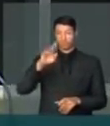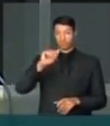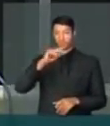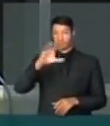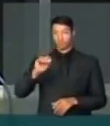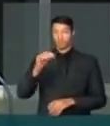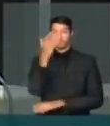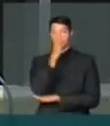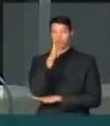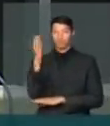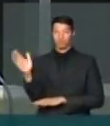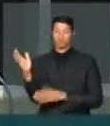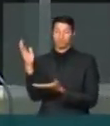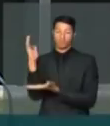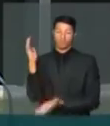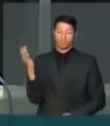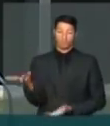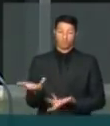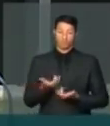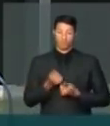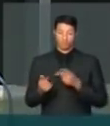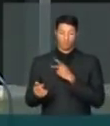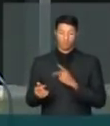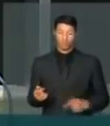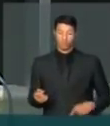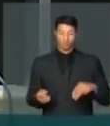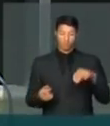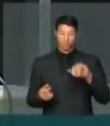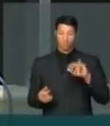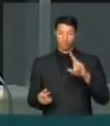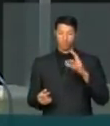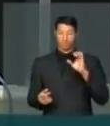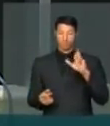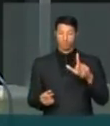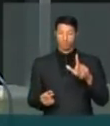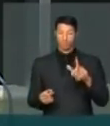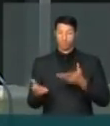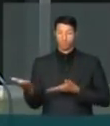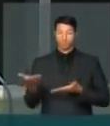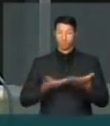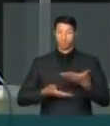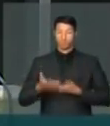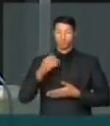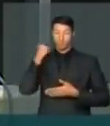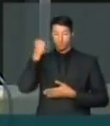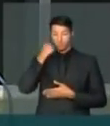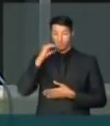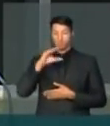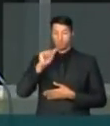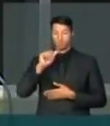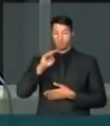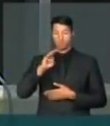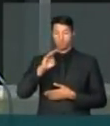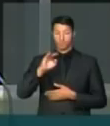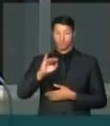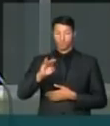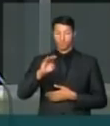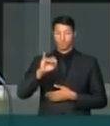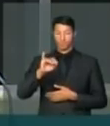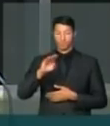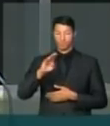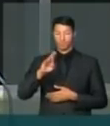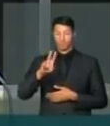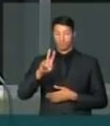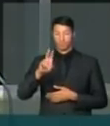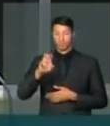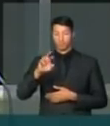madeira. Foram recebidos pelo presidente Michel Temer, em mediação do senador Capiberibe. O governo